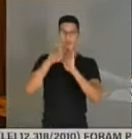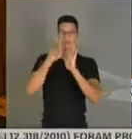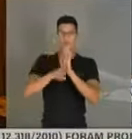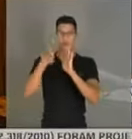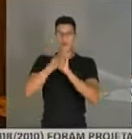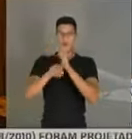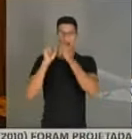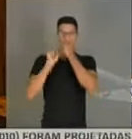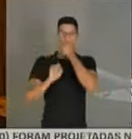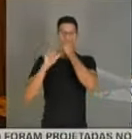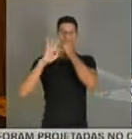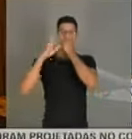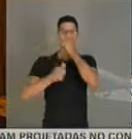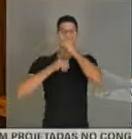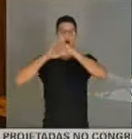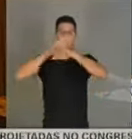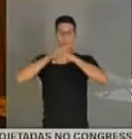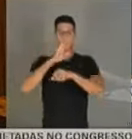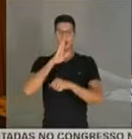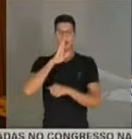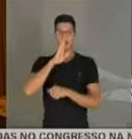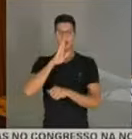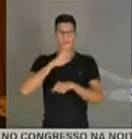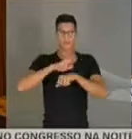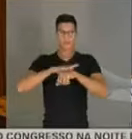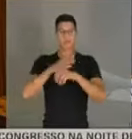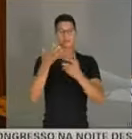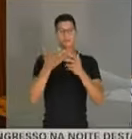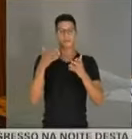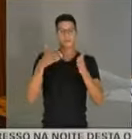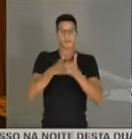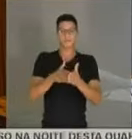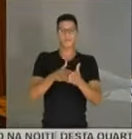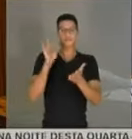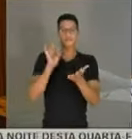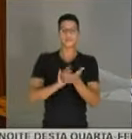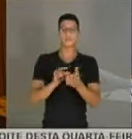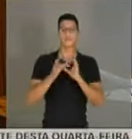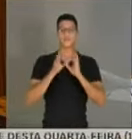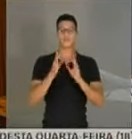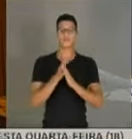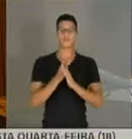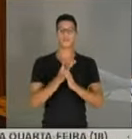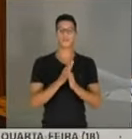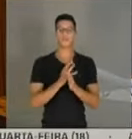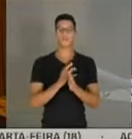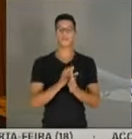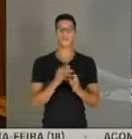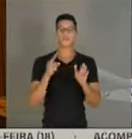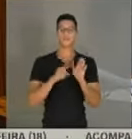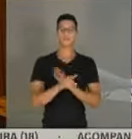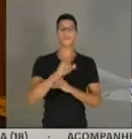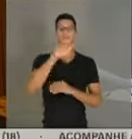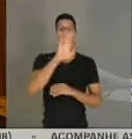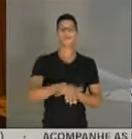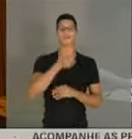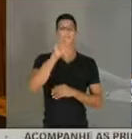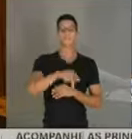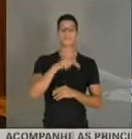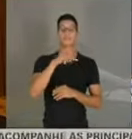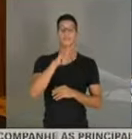vossa senhoria possa todo momento dizer que vai ficar calado. No momento que quiser me interromper, fique absolutamente à vontade. Eu pergunto quem é